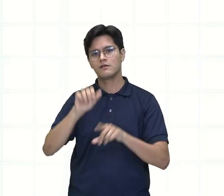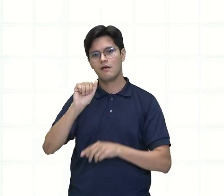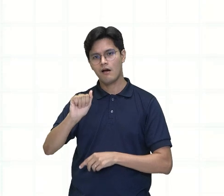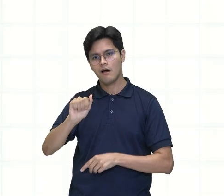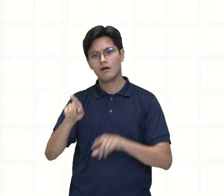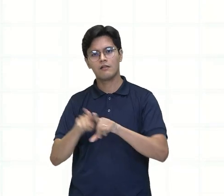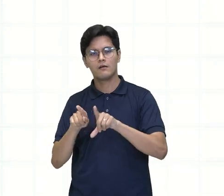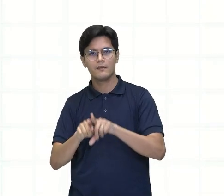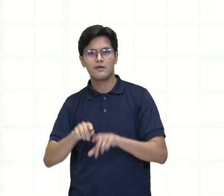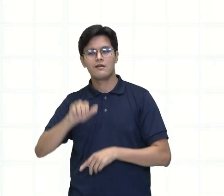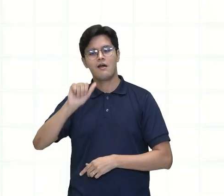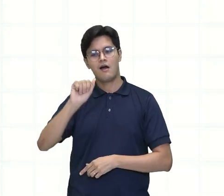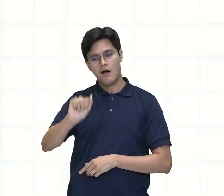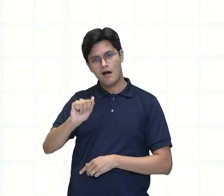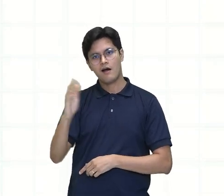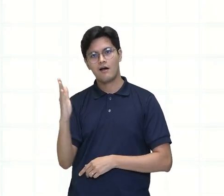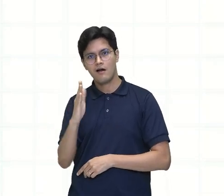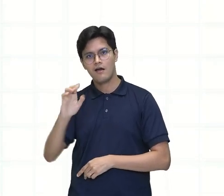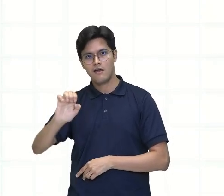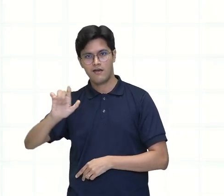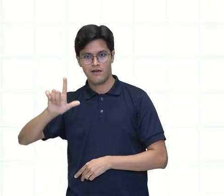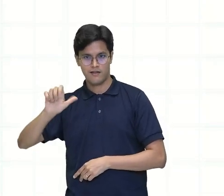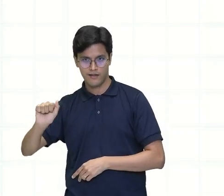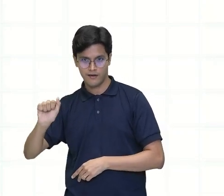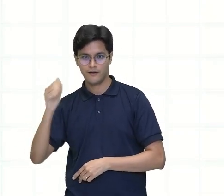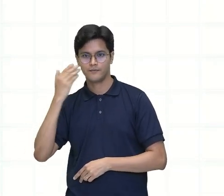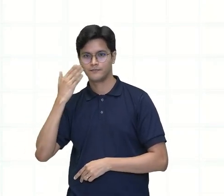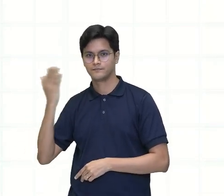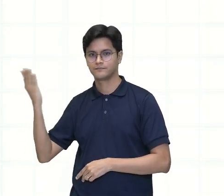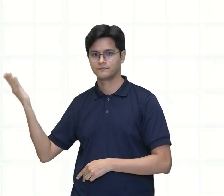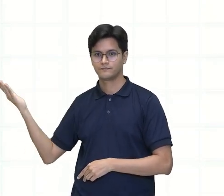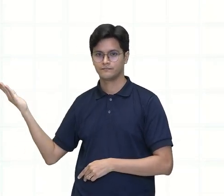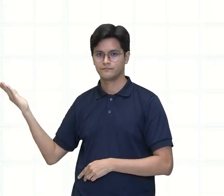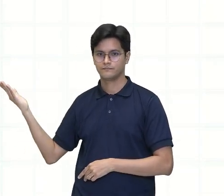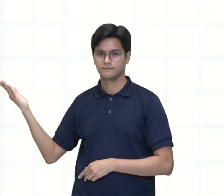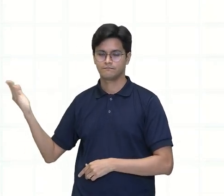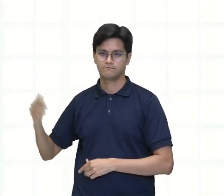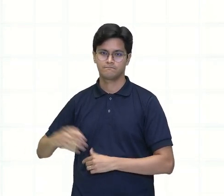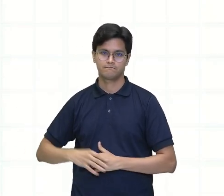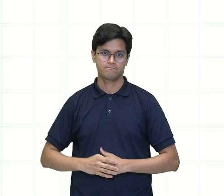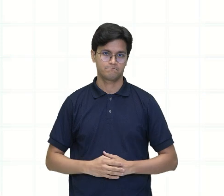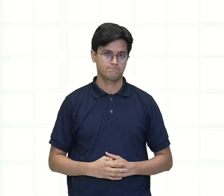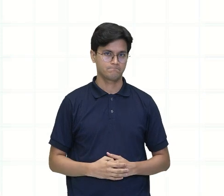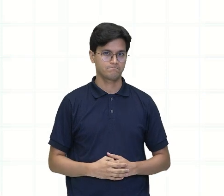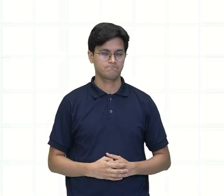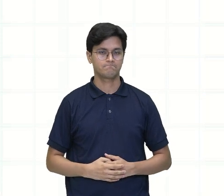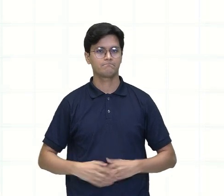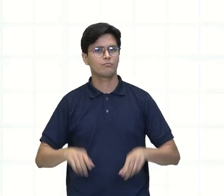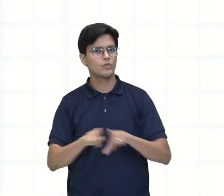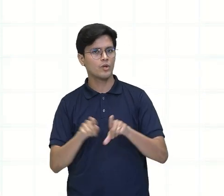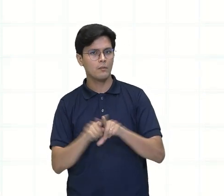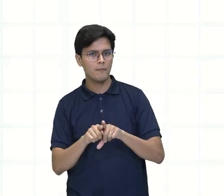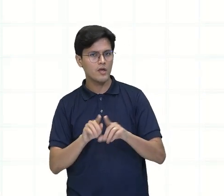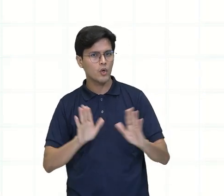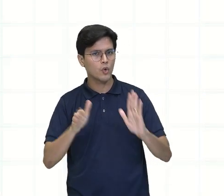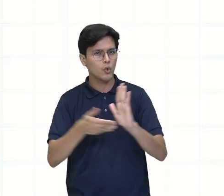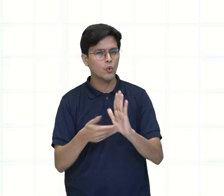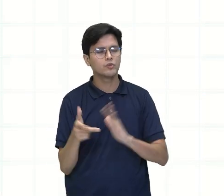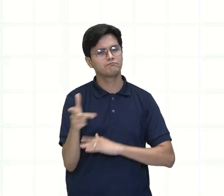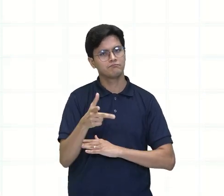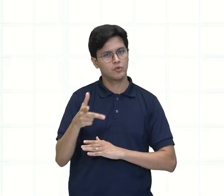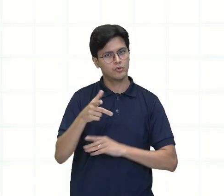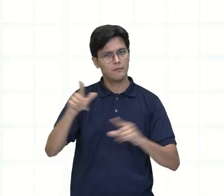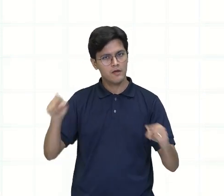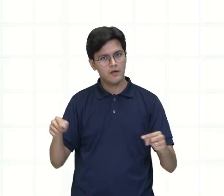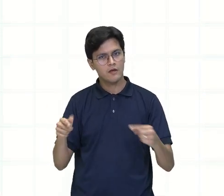ou a ela, né? Tudo bem? E o último pronome com função de objeto,